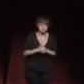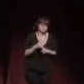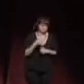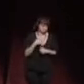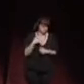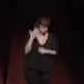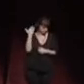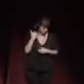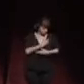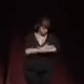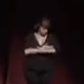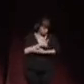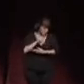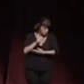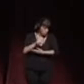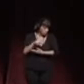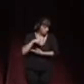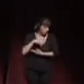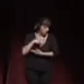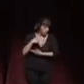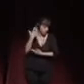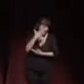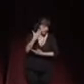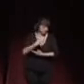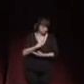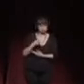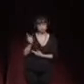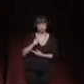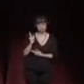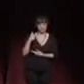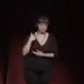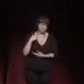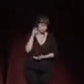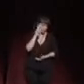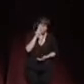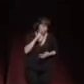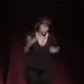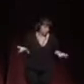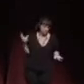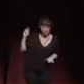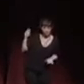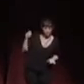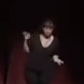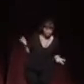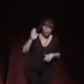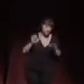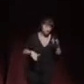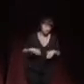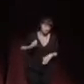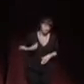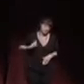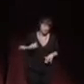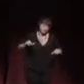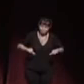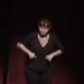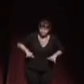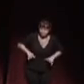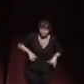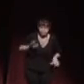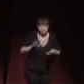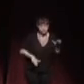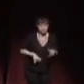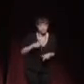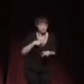cantou. Provavelmente é um mito de que todas as avós e as mães cantavam. Às vezes a vida era muito dura, às vezes existia um outro tipo